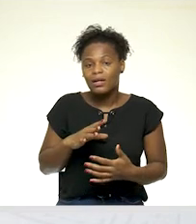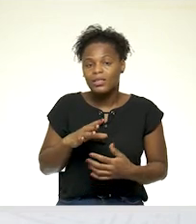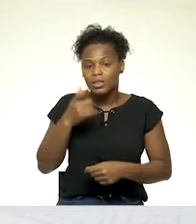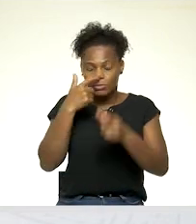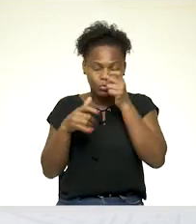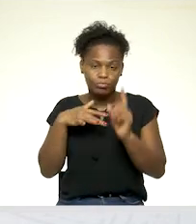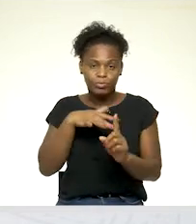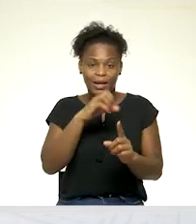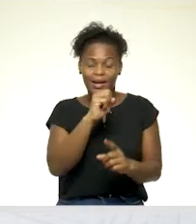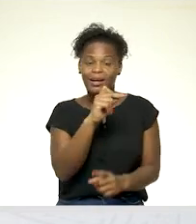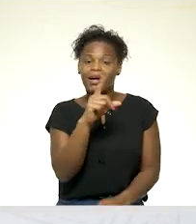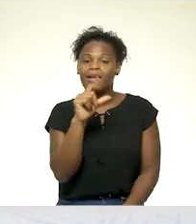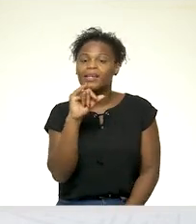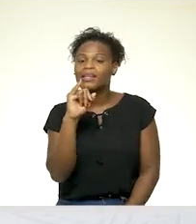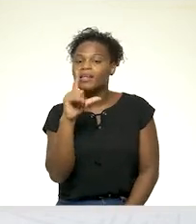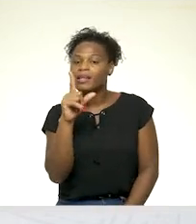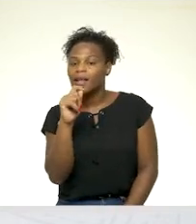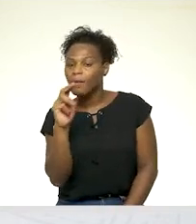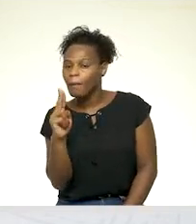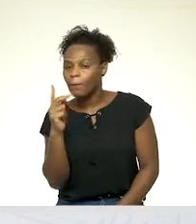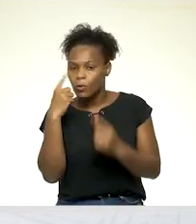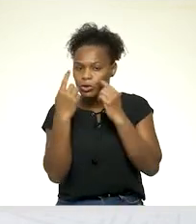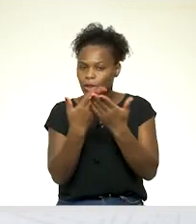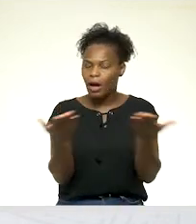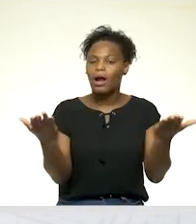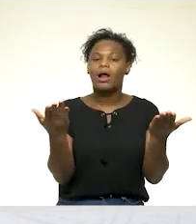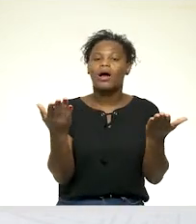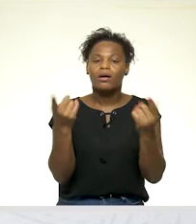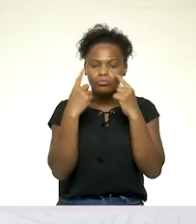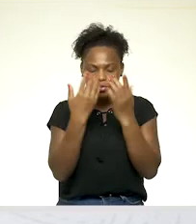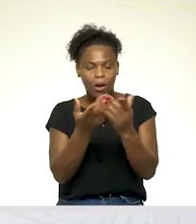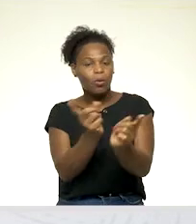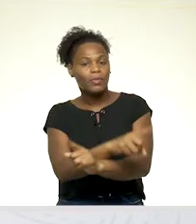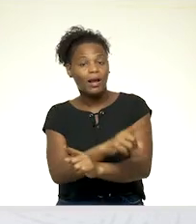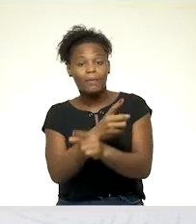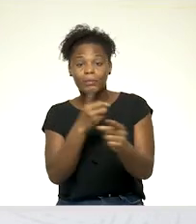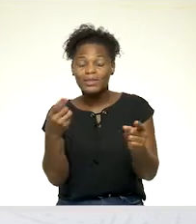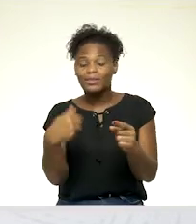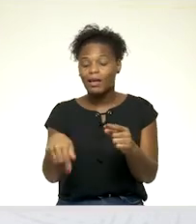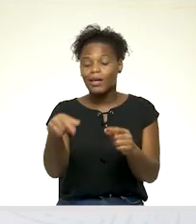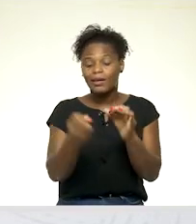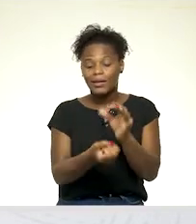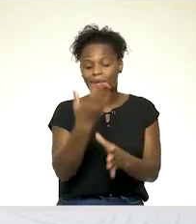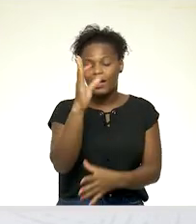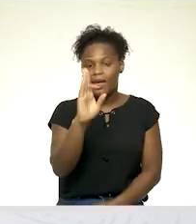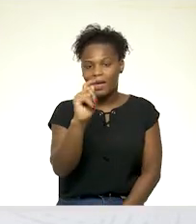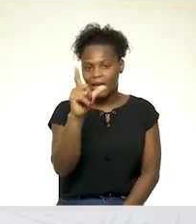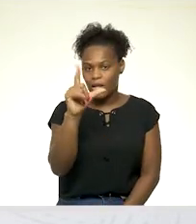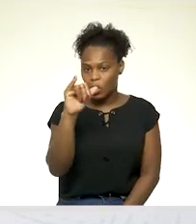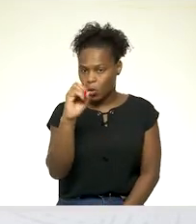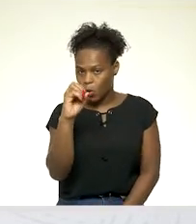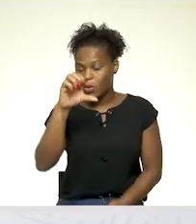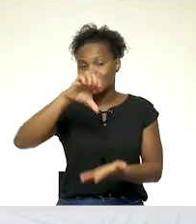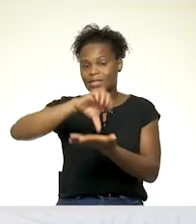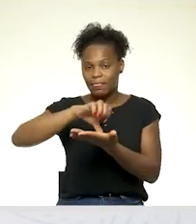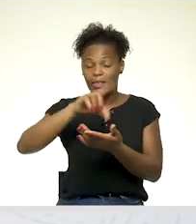tentaram demonstrar o contrário. Daí houve a formulação do heliocentrismo. Também